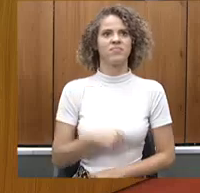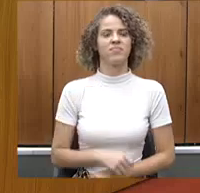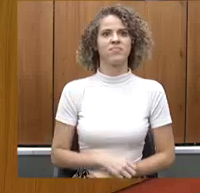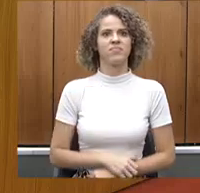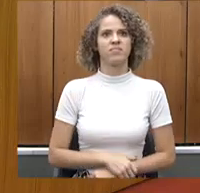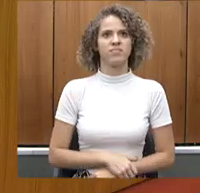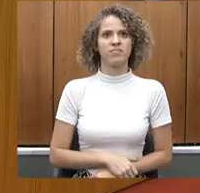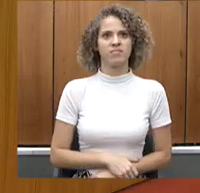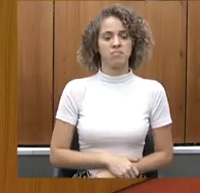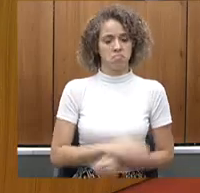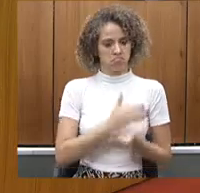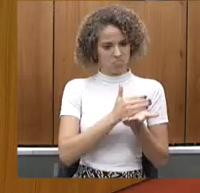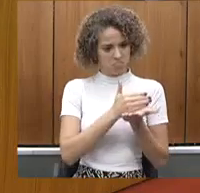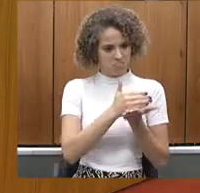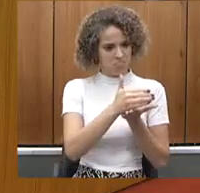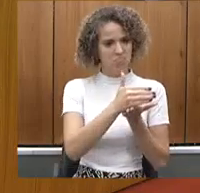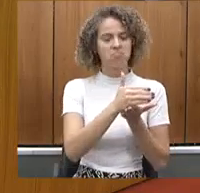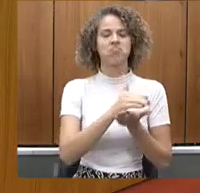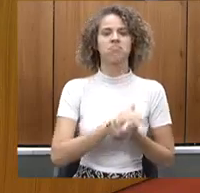inicia